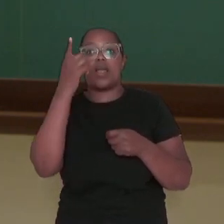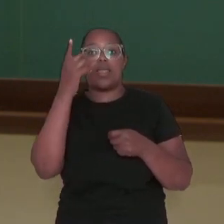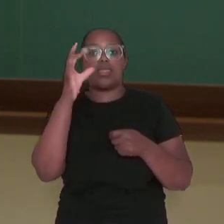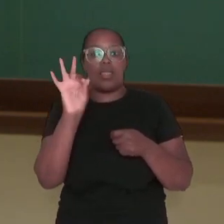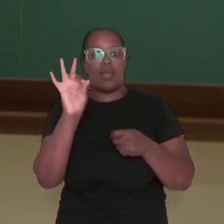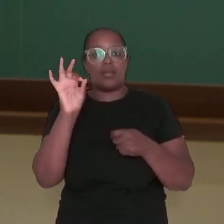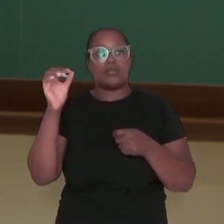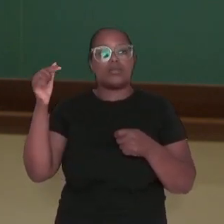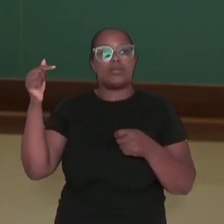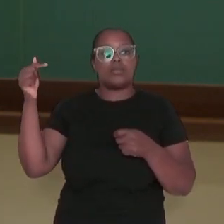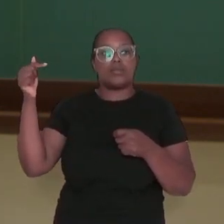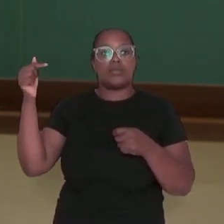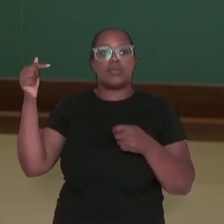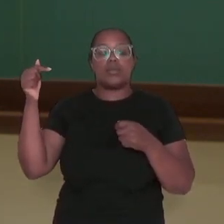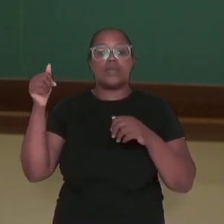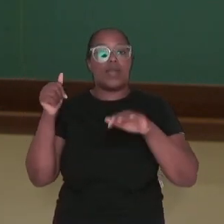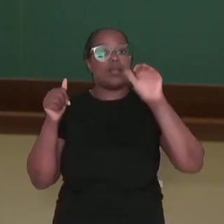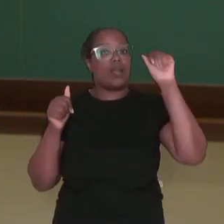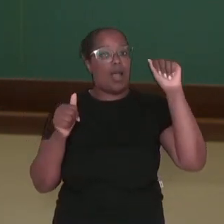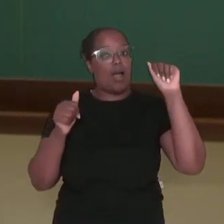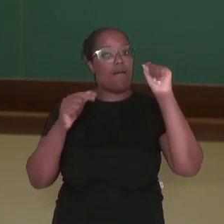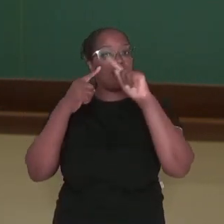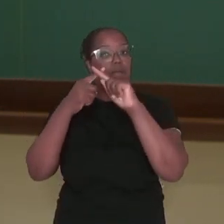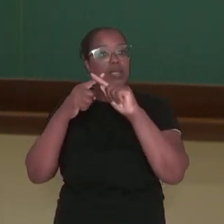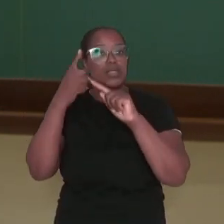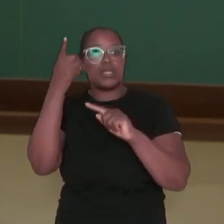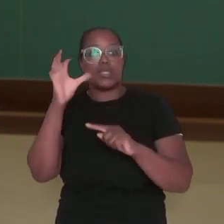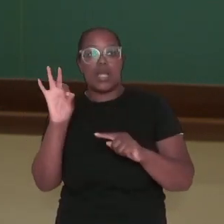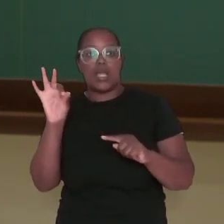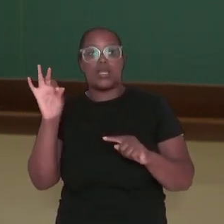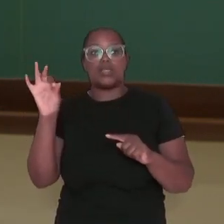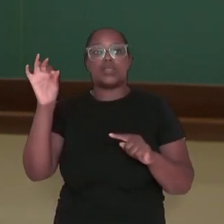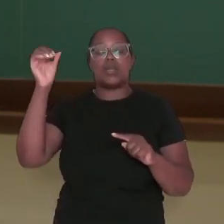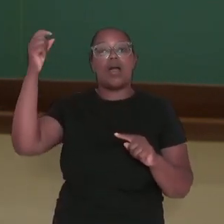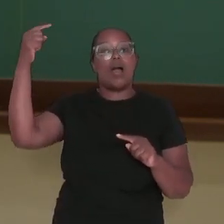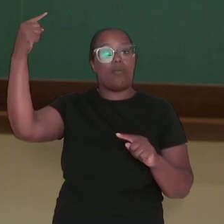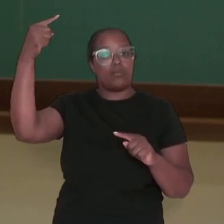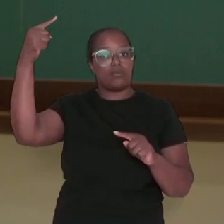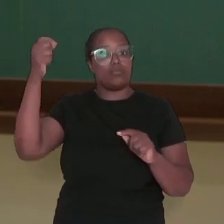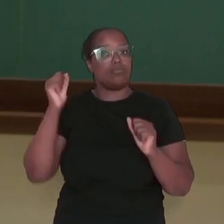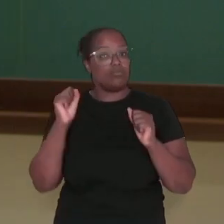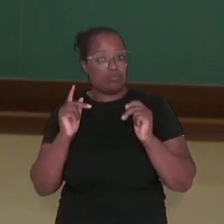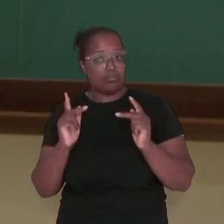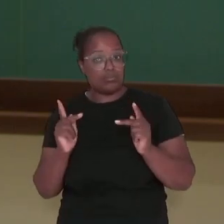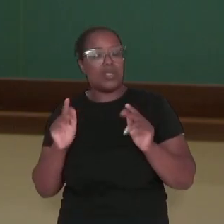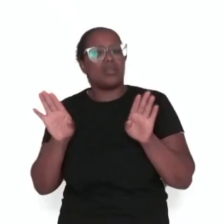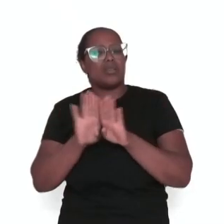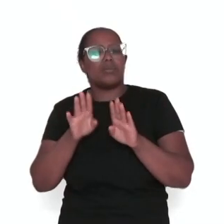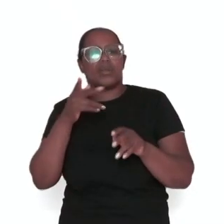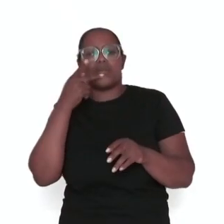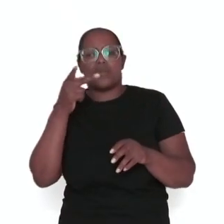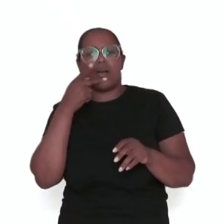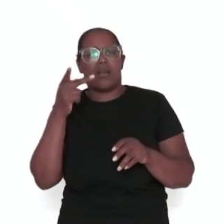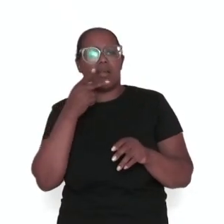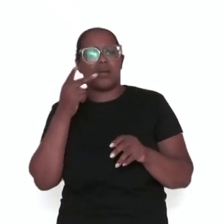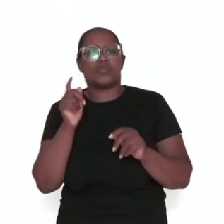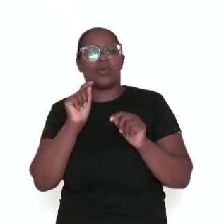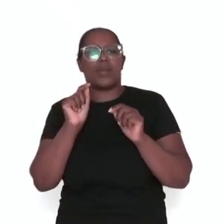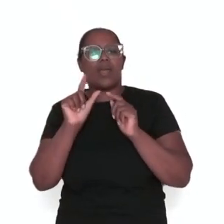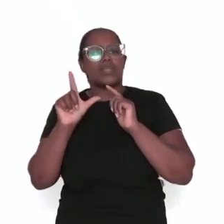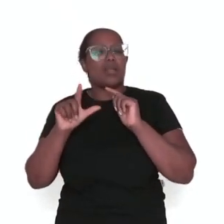1, podendo ser 1, mas tendo que ser menor do que 10, correto? Falamos sobre o prefixo dos